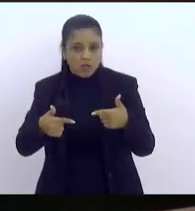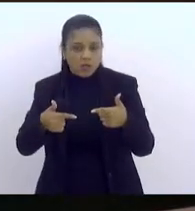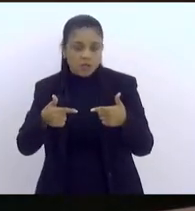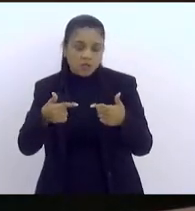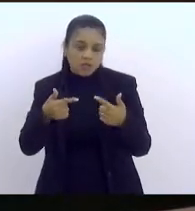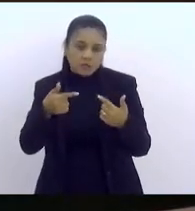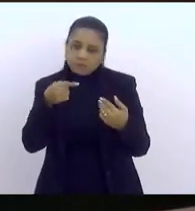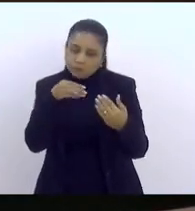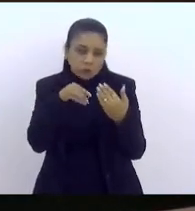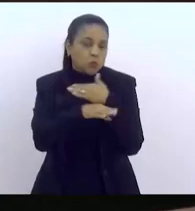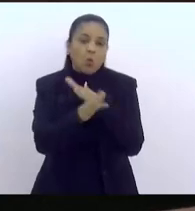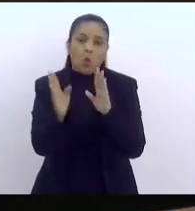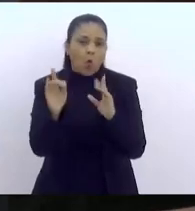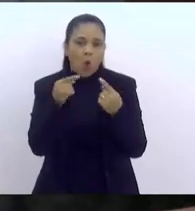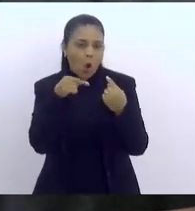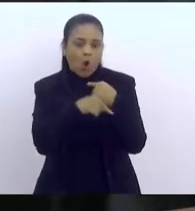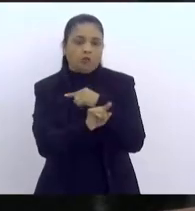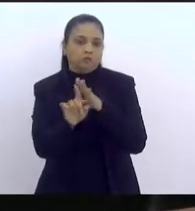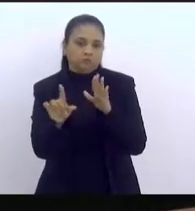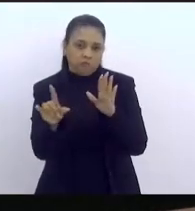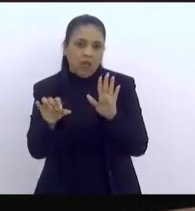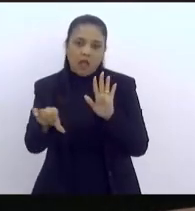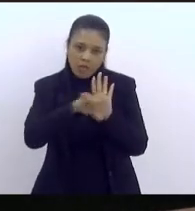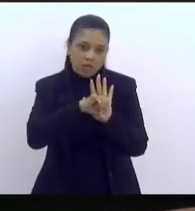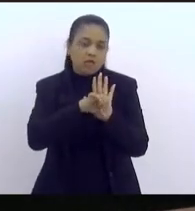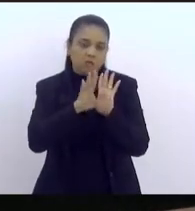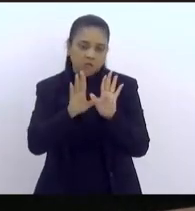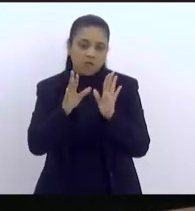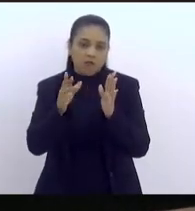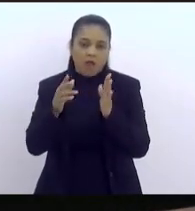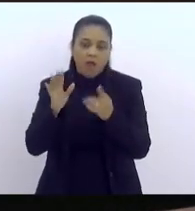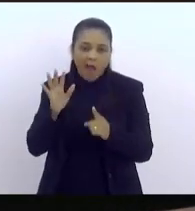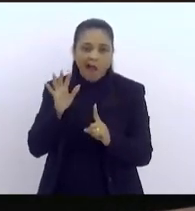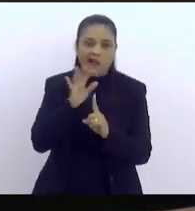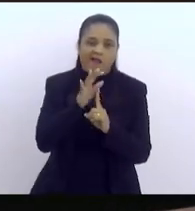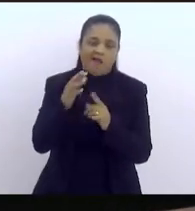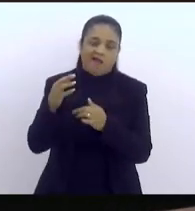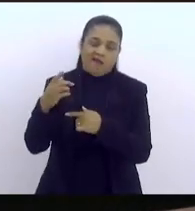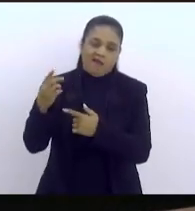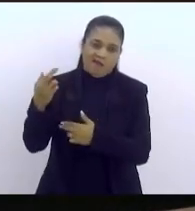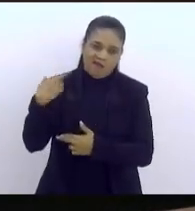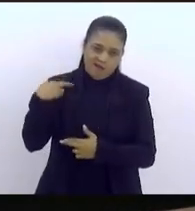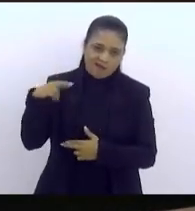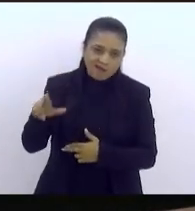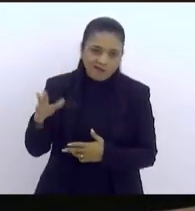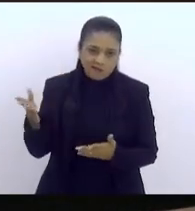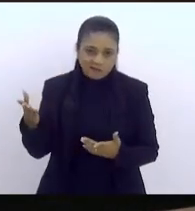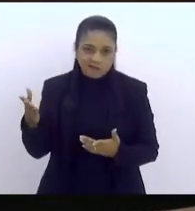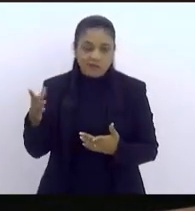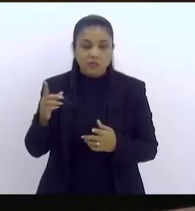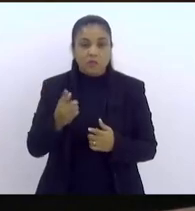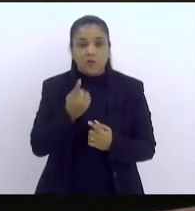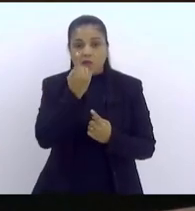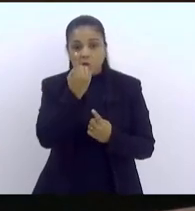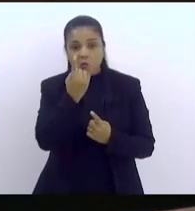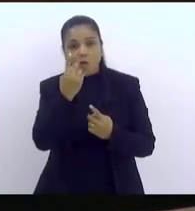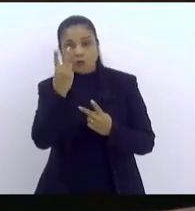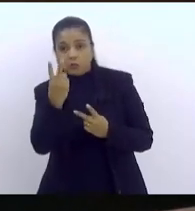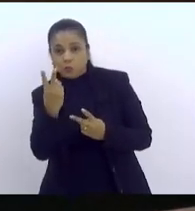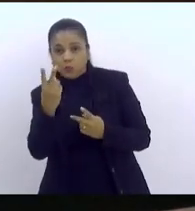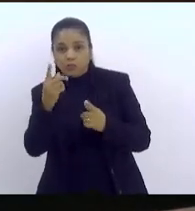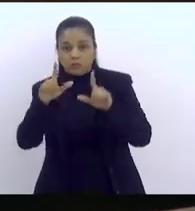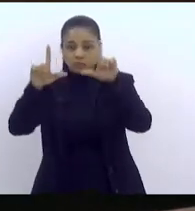até condenáveis em relação a ataques a religiões. Mas aí você pega uma cena, duas cenas de